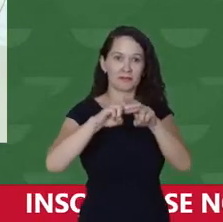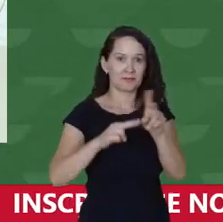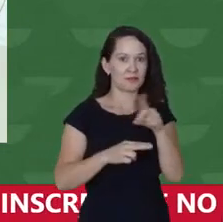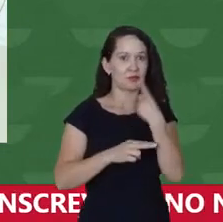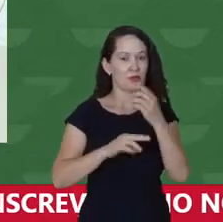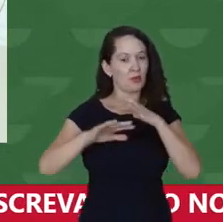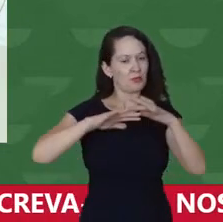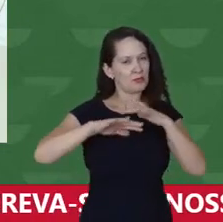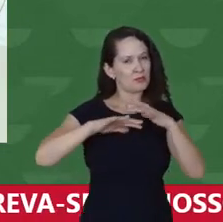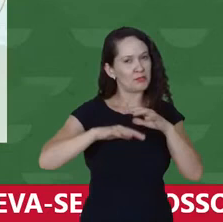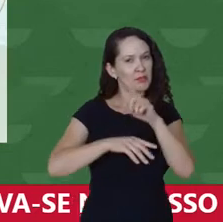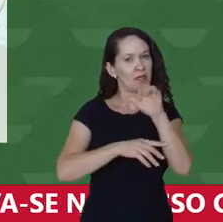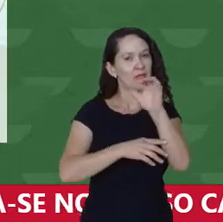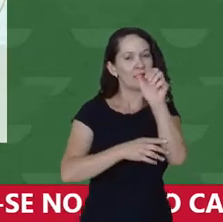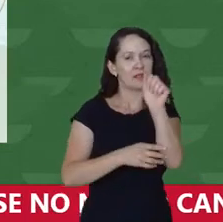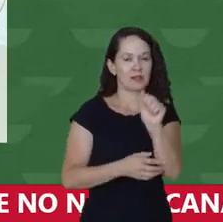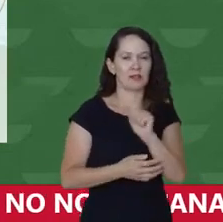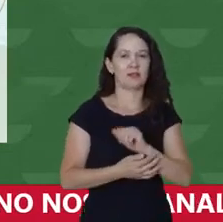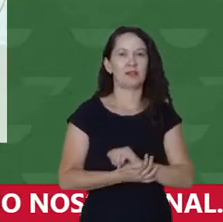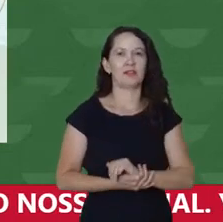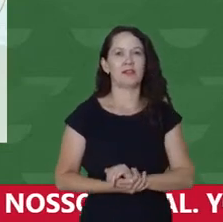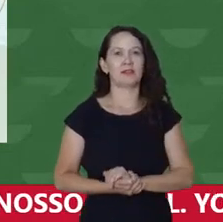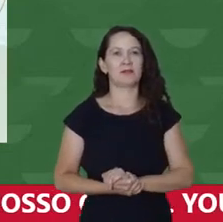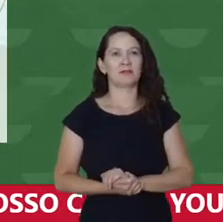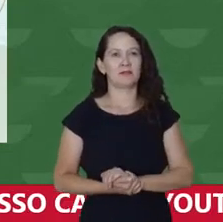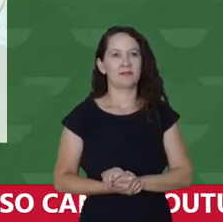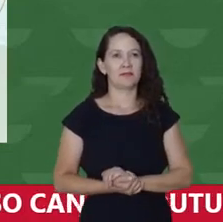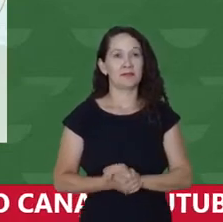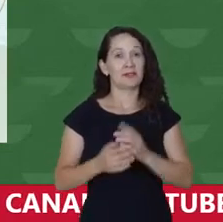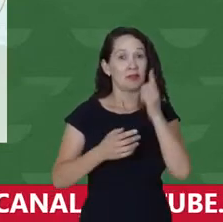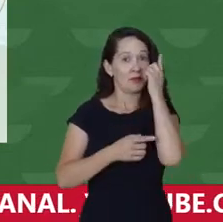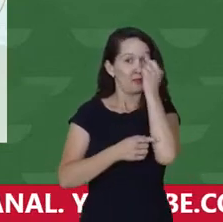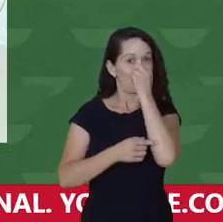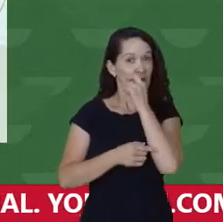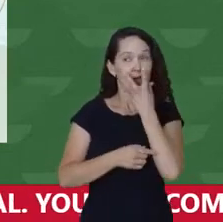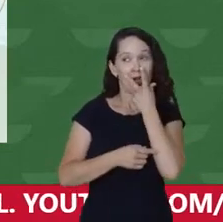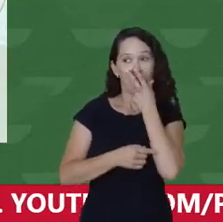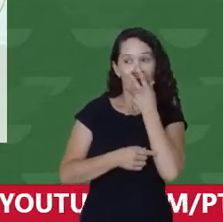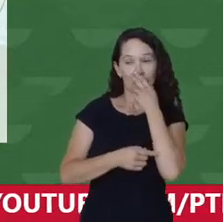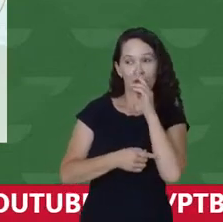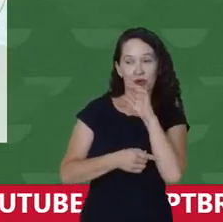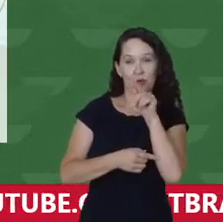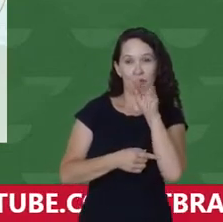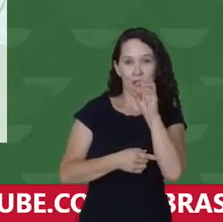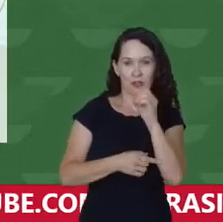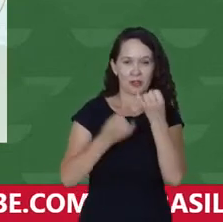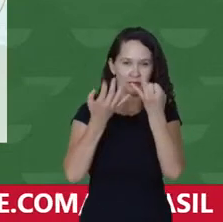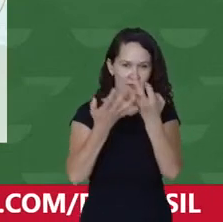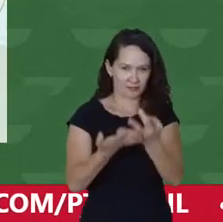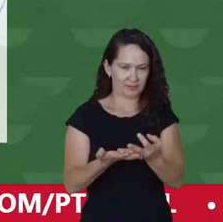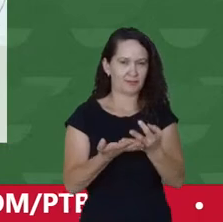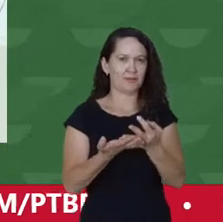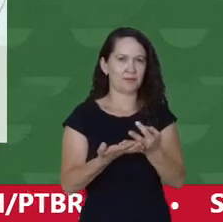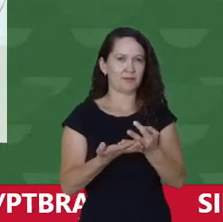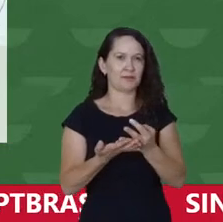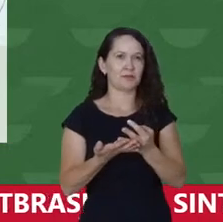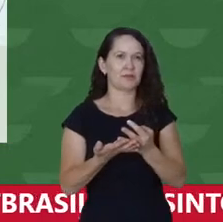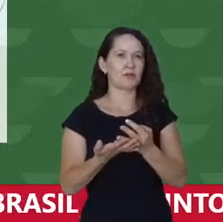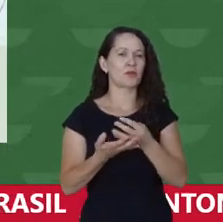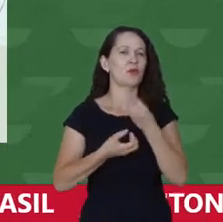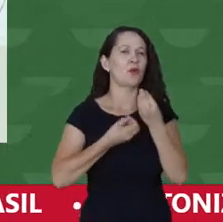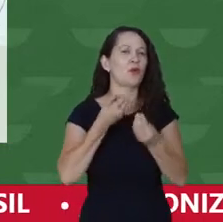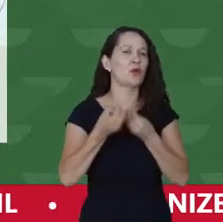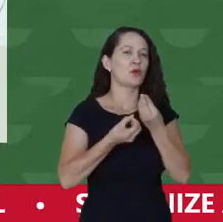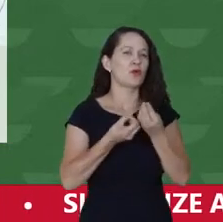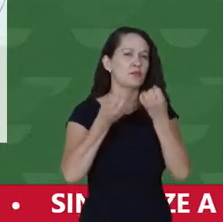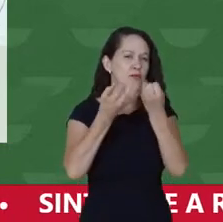nossa mobilização. Zeca Dirceu. Bom, Gás, acho que o Rogério já deu um relato aí sobre o trâmite.